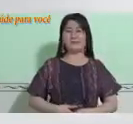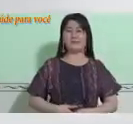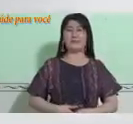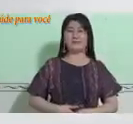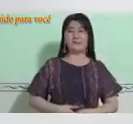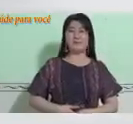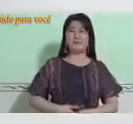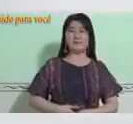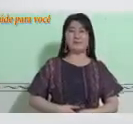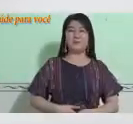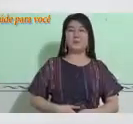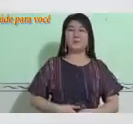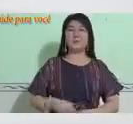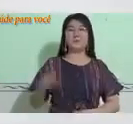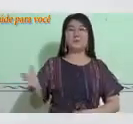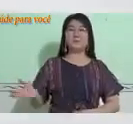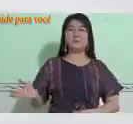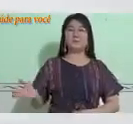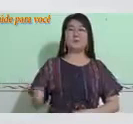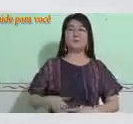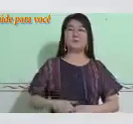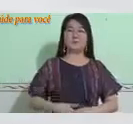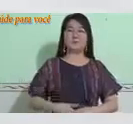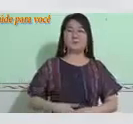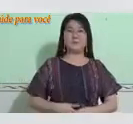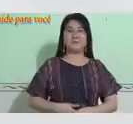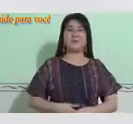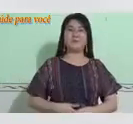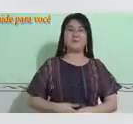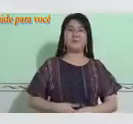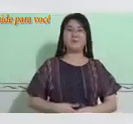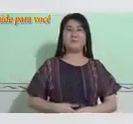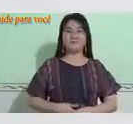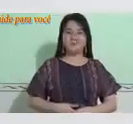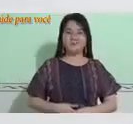de bolinhas vermelhas na pele e que coçam bastante.